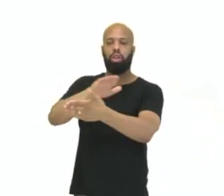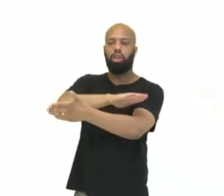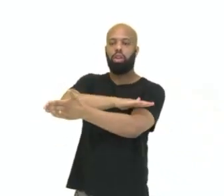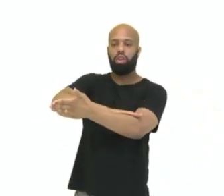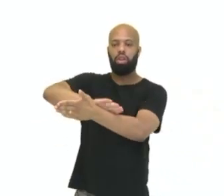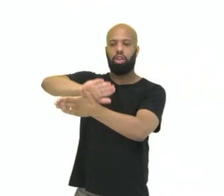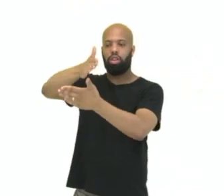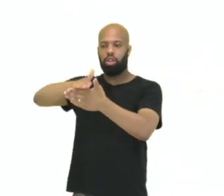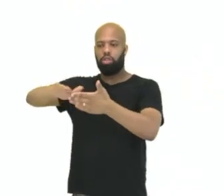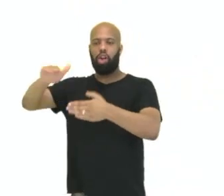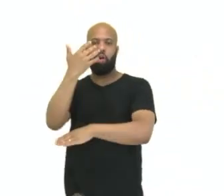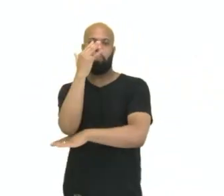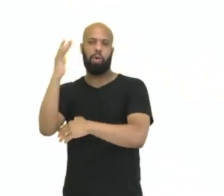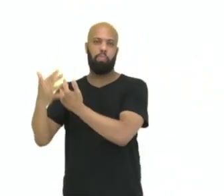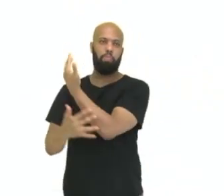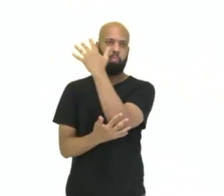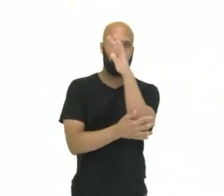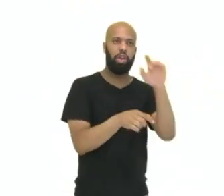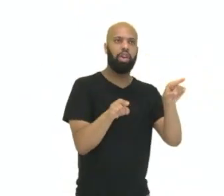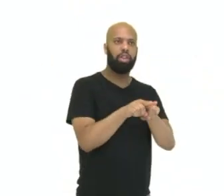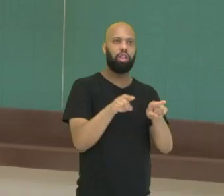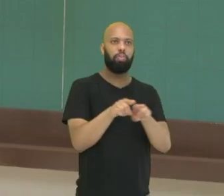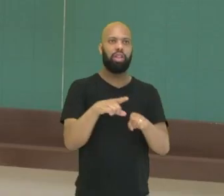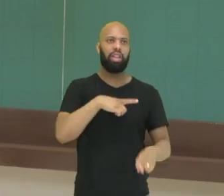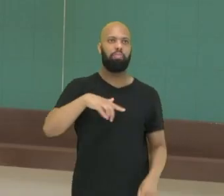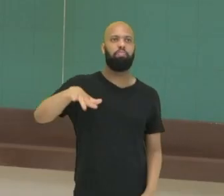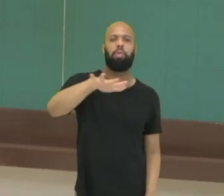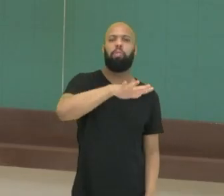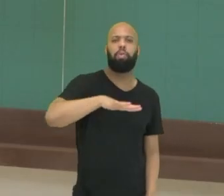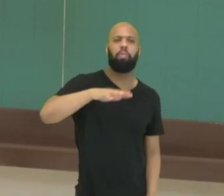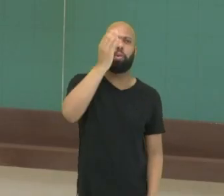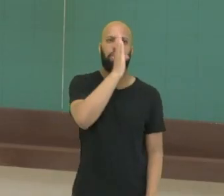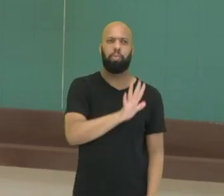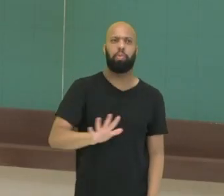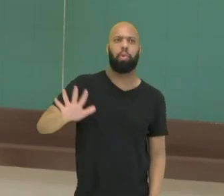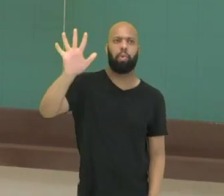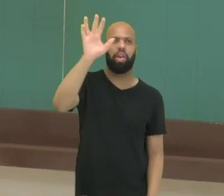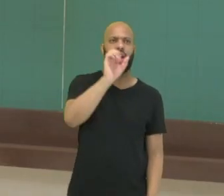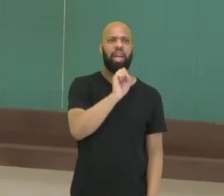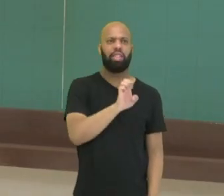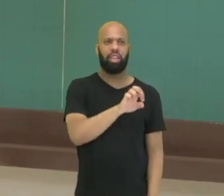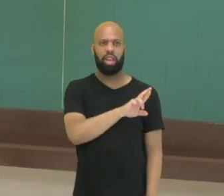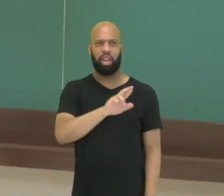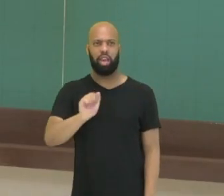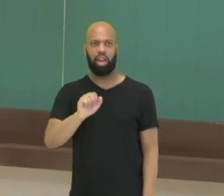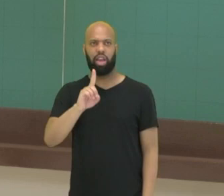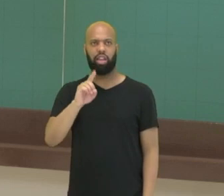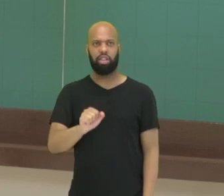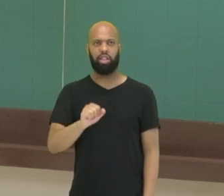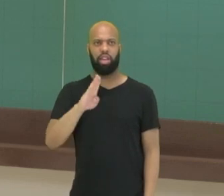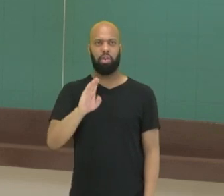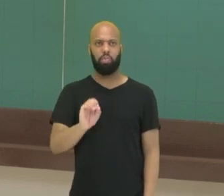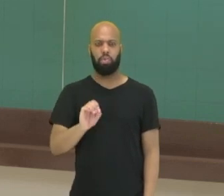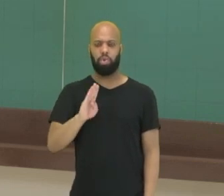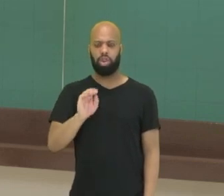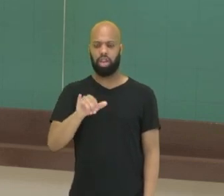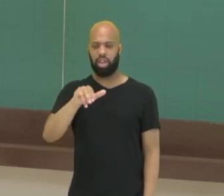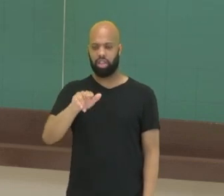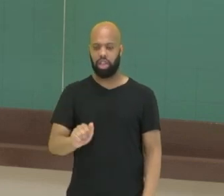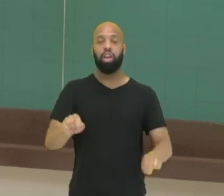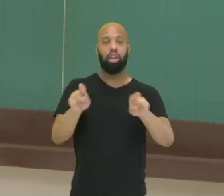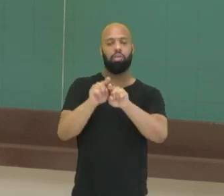Tem o Parque Nacional da Serra da Bocaina, que está presente nessa área, para conservar toda essa questão histórica também